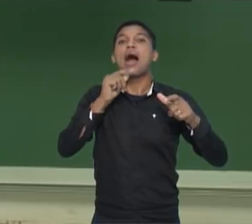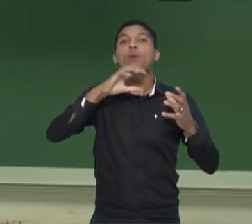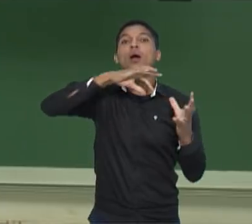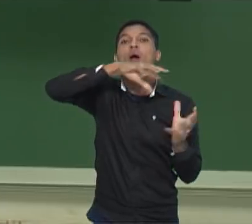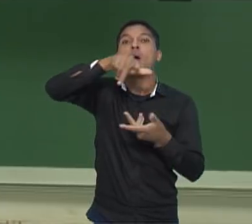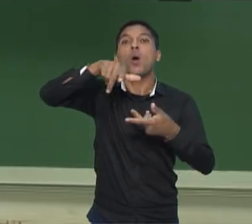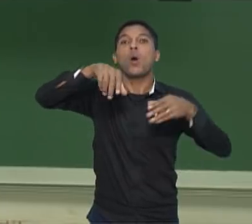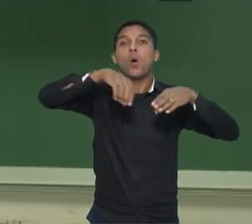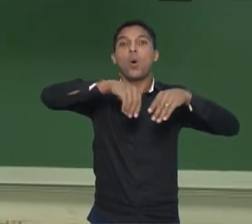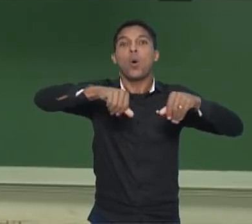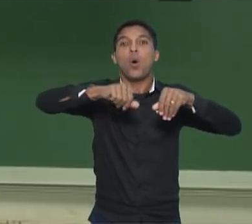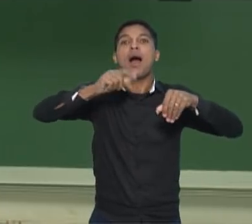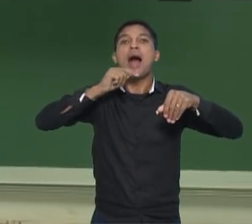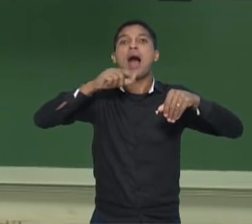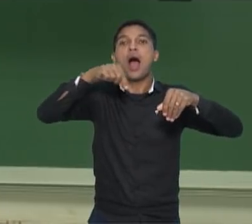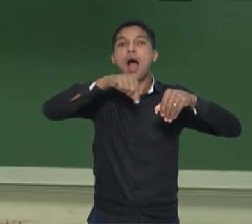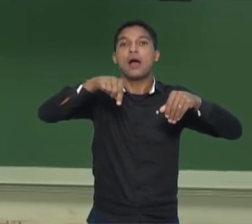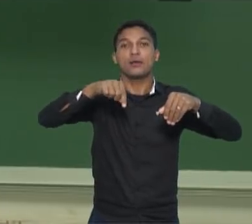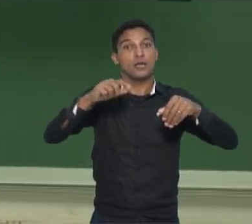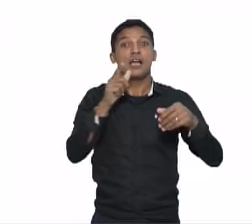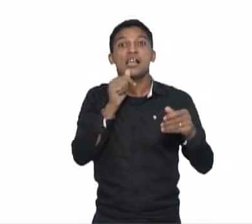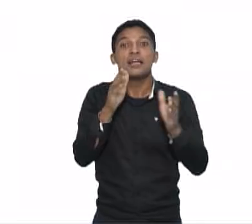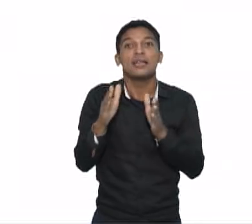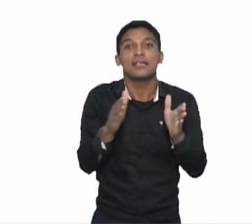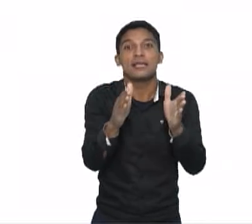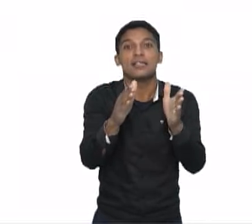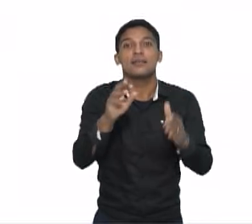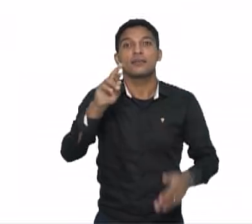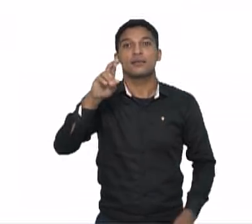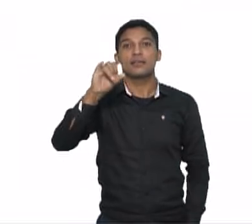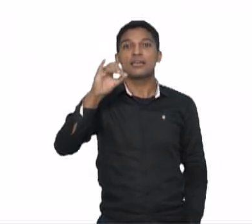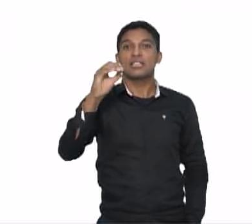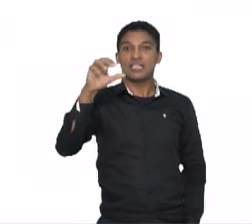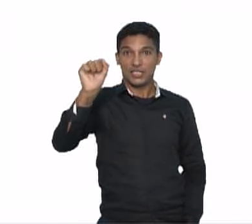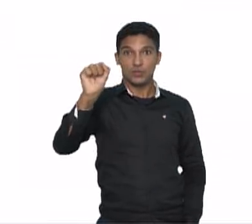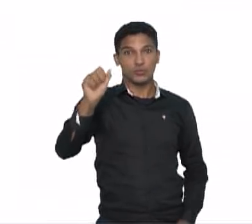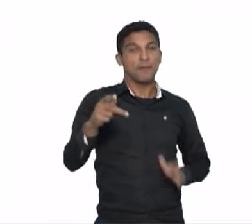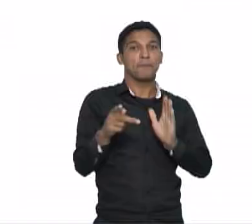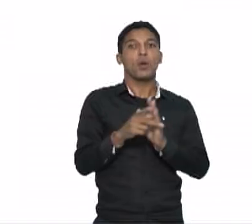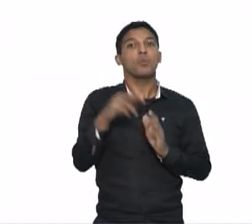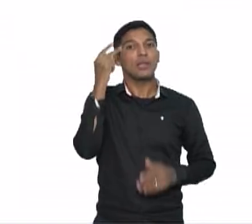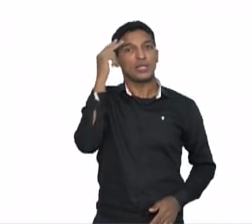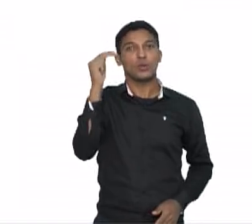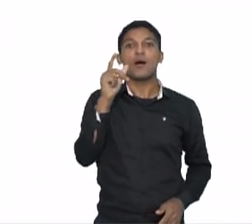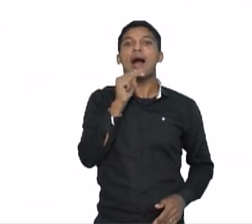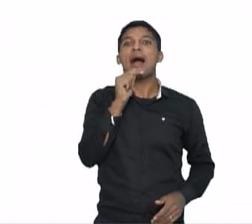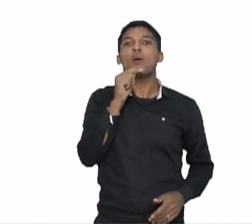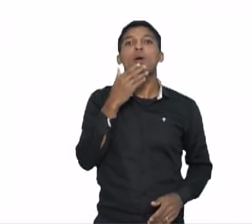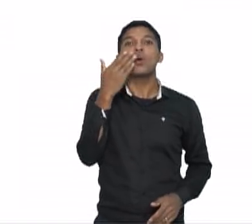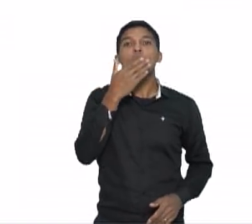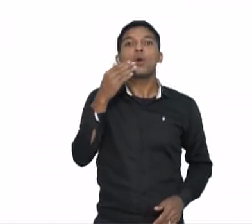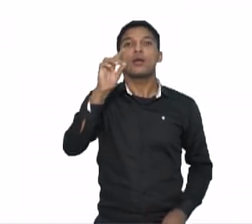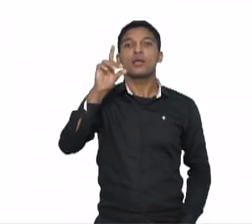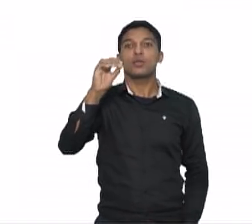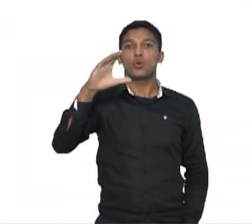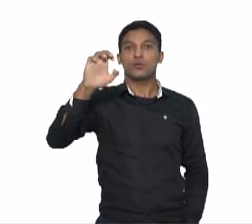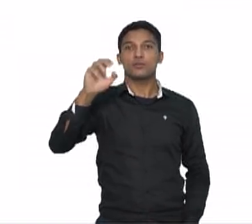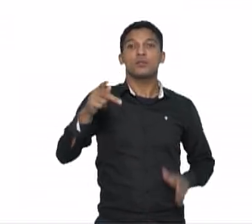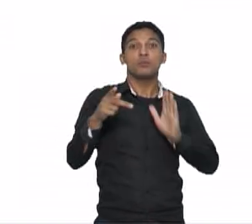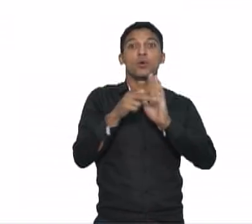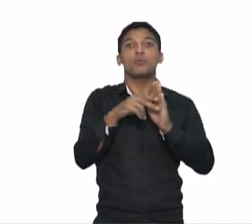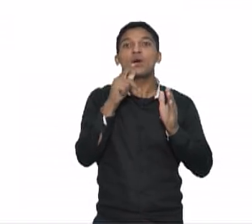terrestre. Temos os rios. São cursos naturais de água doce que estão sobre a